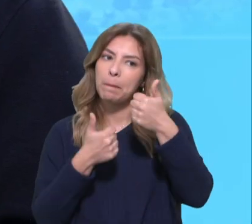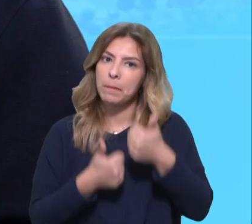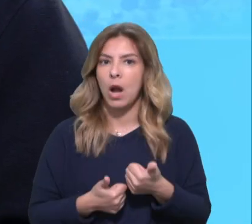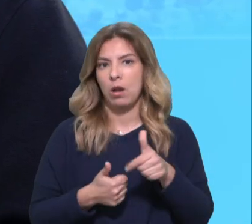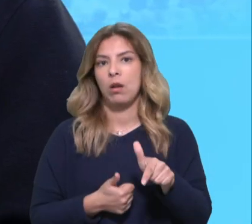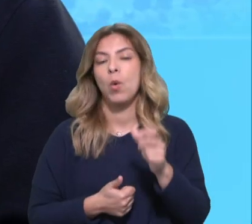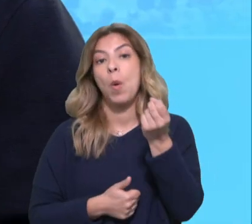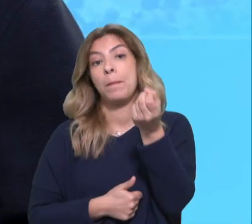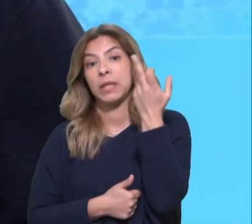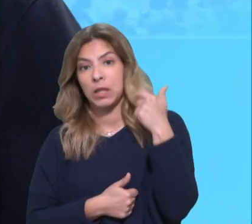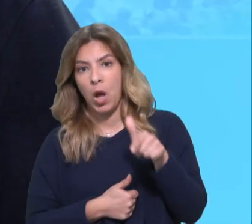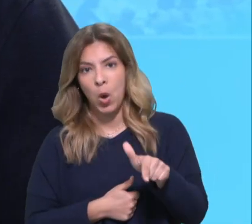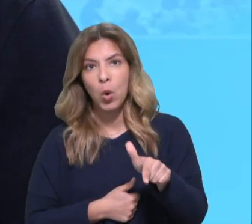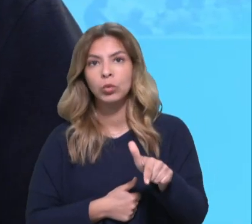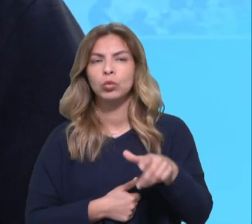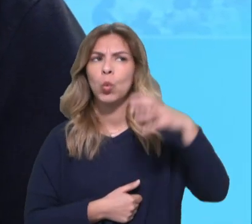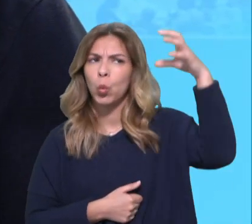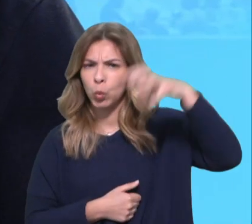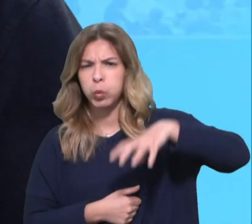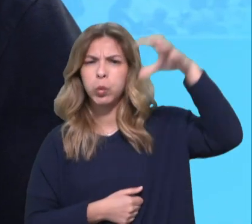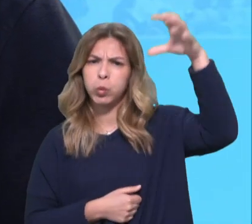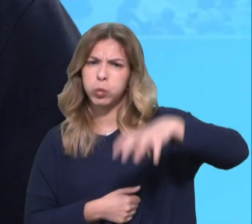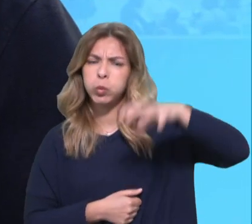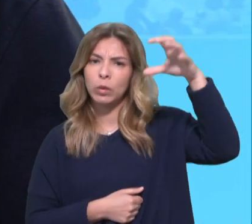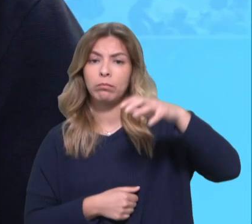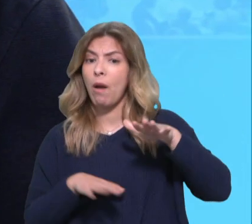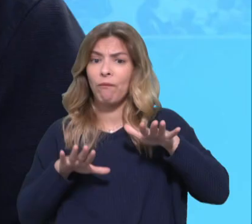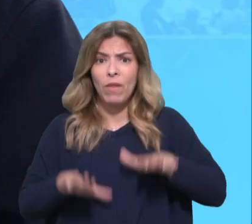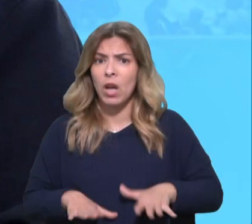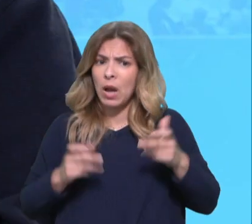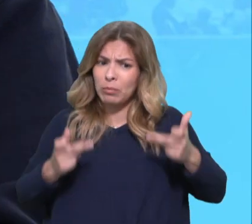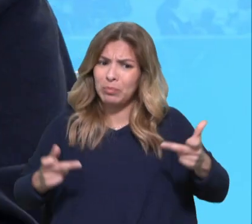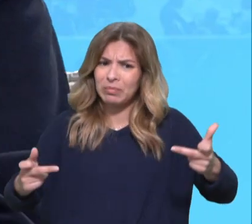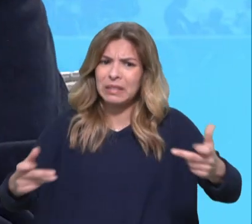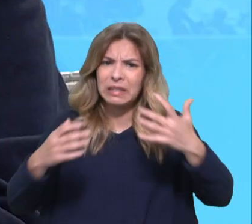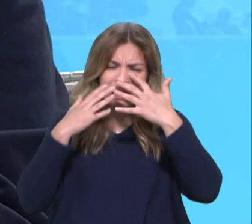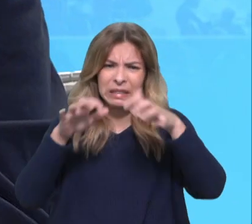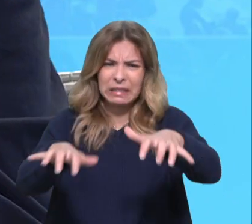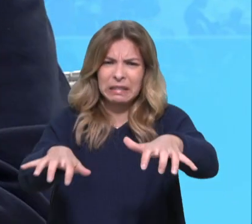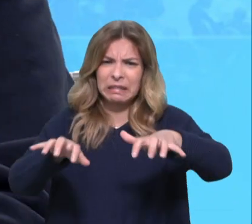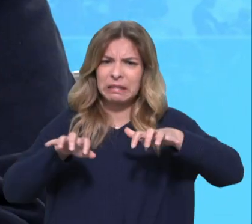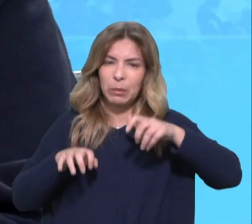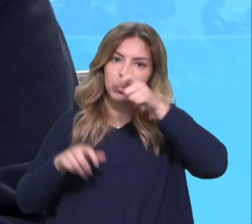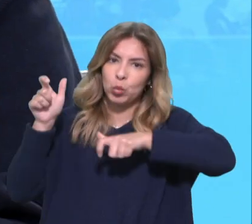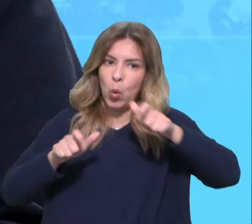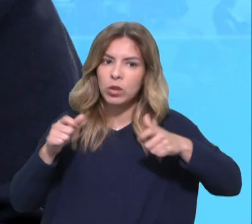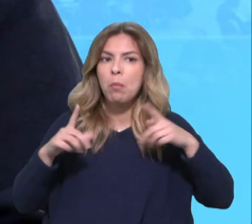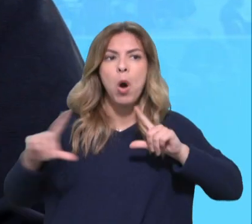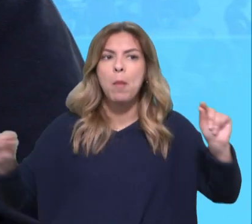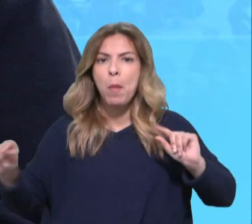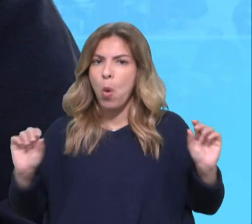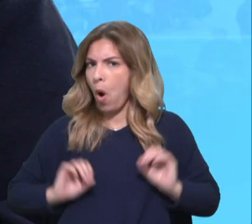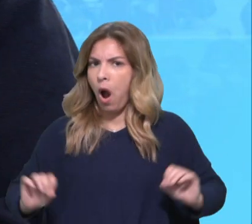ano passado foi em plena chuva, ninguém arredou pé do ato, e depois, à